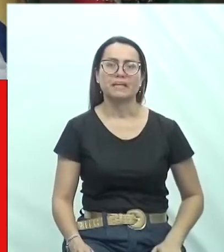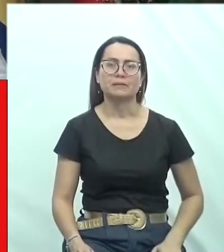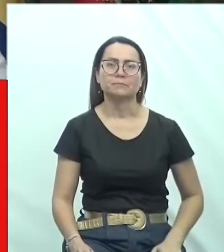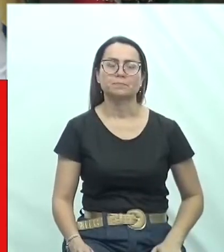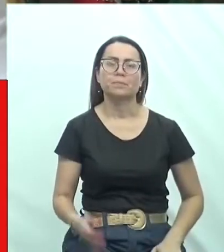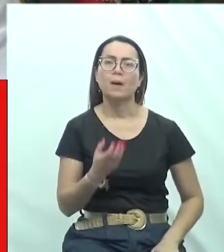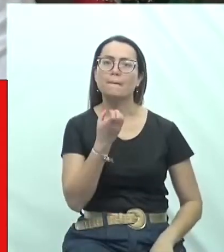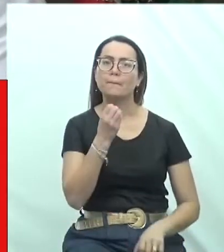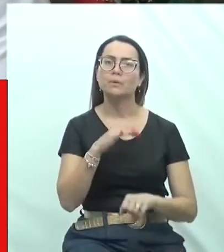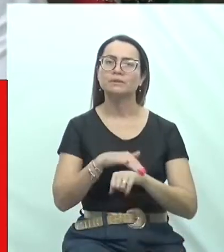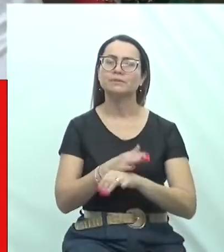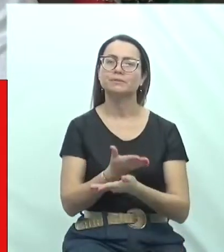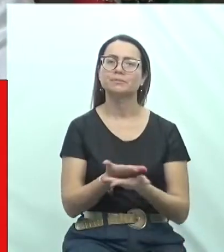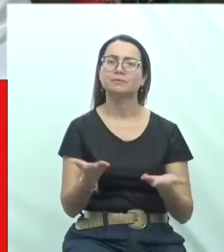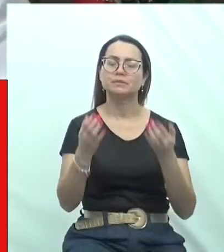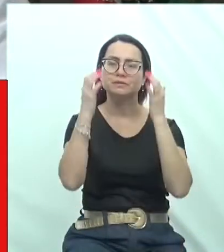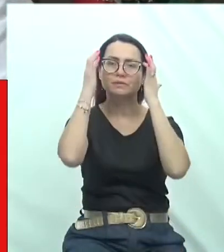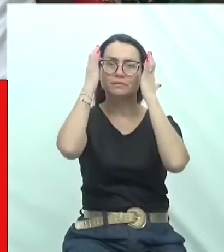demais.